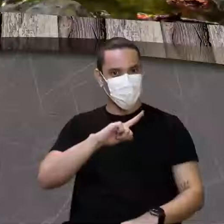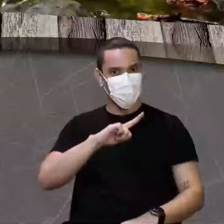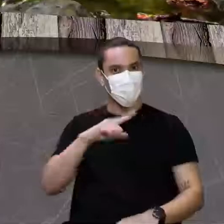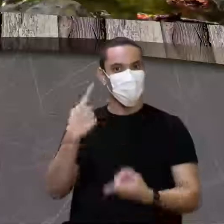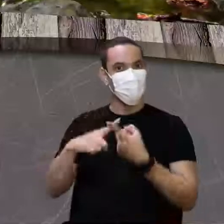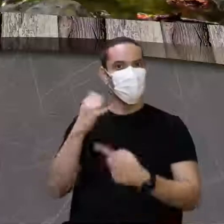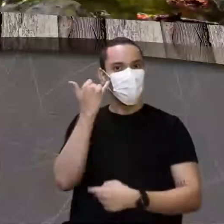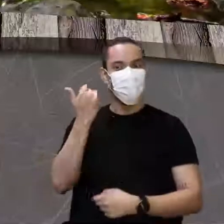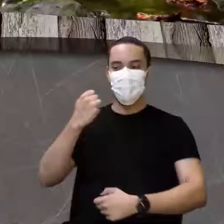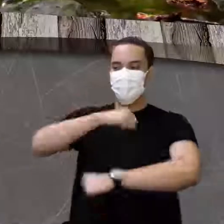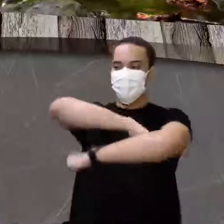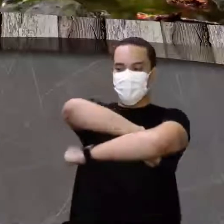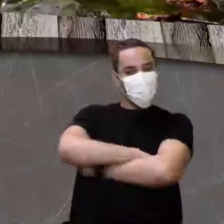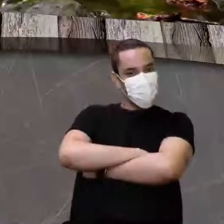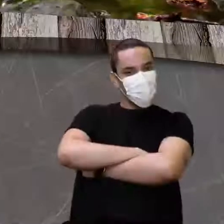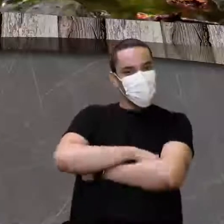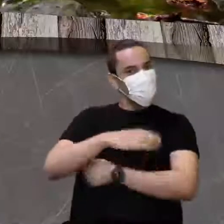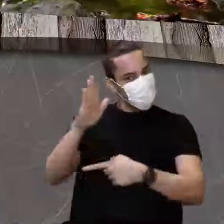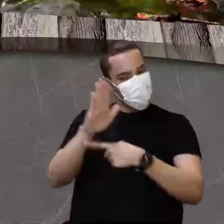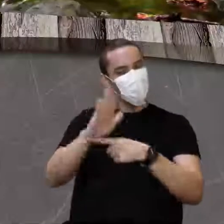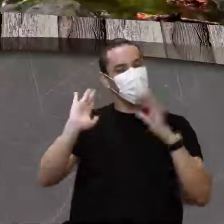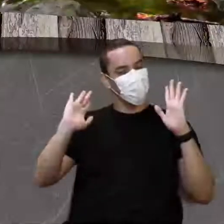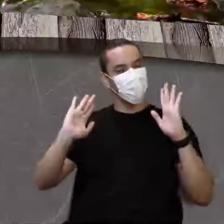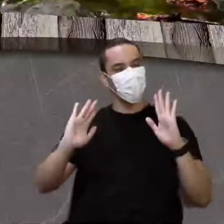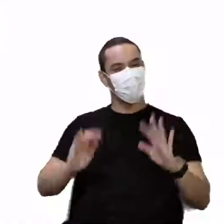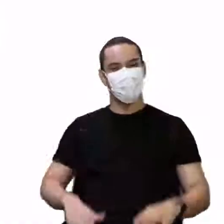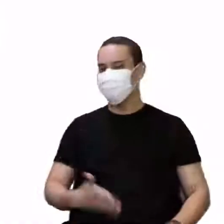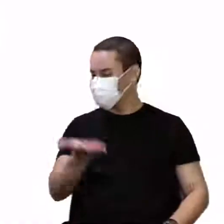paradinha. O quê, menino? Vamos embora.